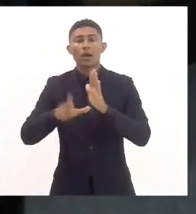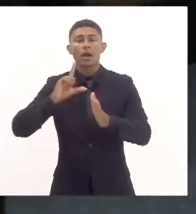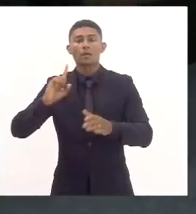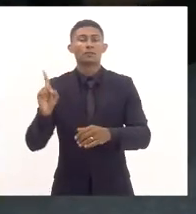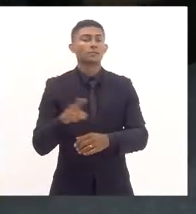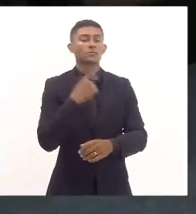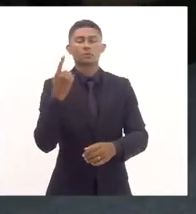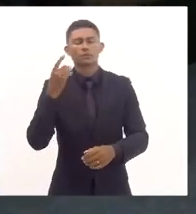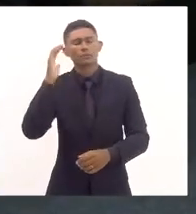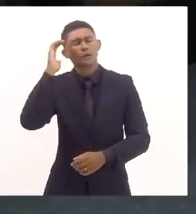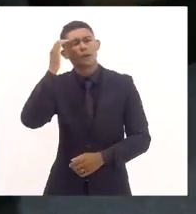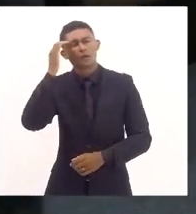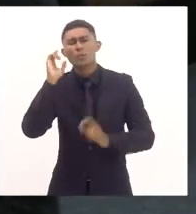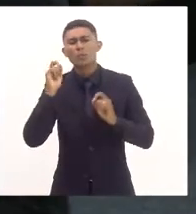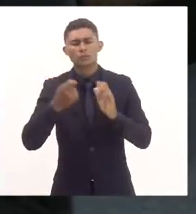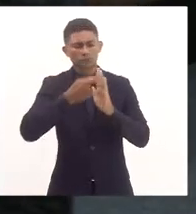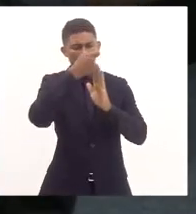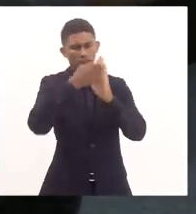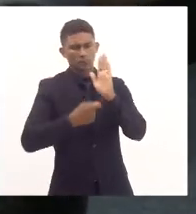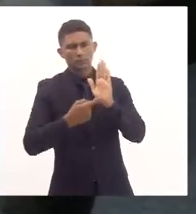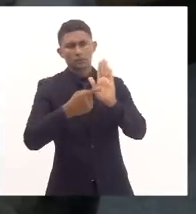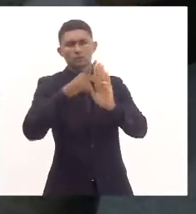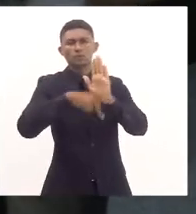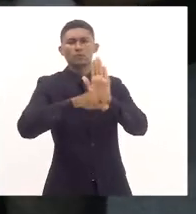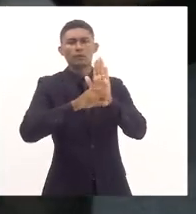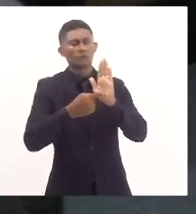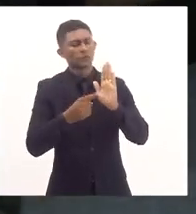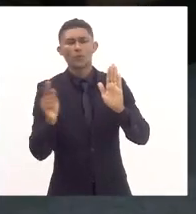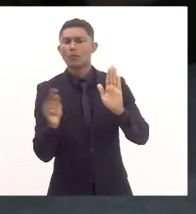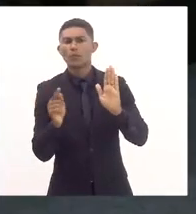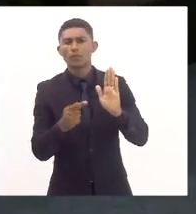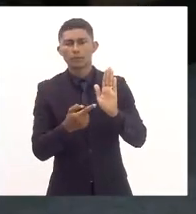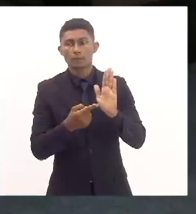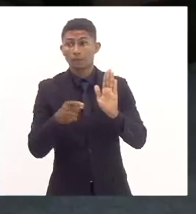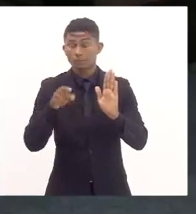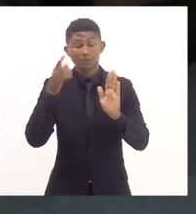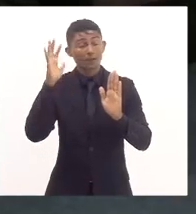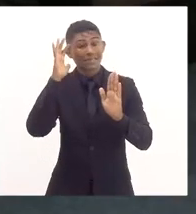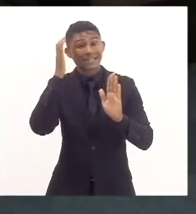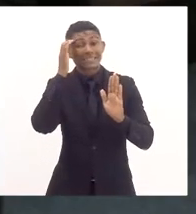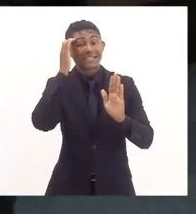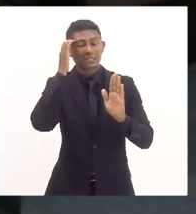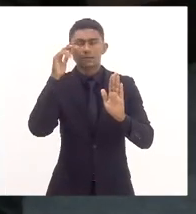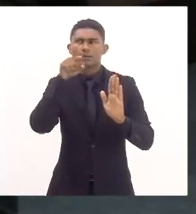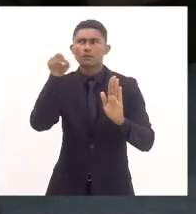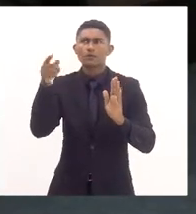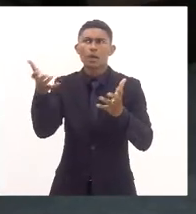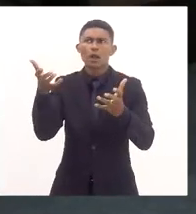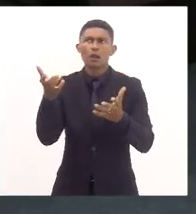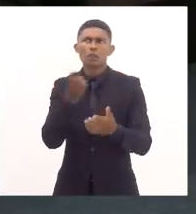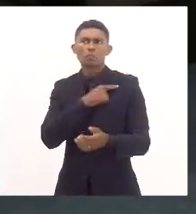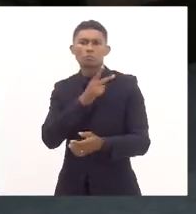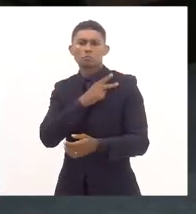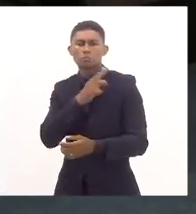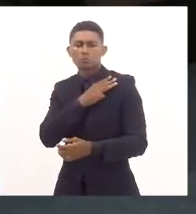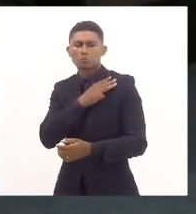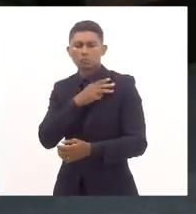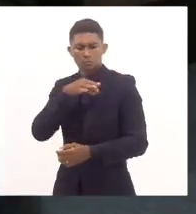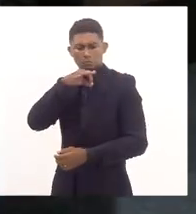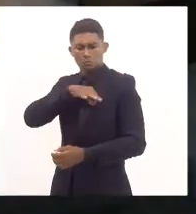entendido na redação original do projeto que o que eles queriam era tendo nível médio